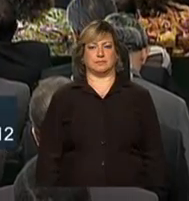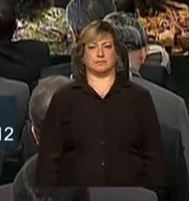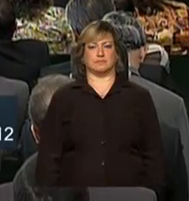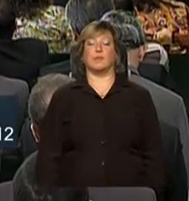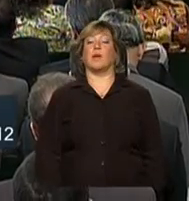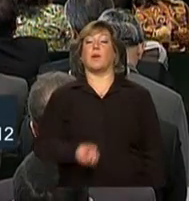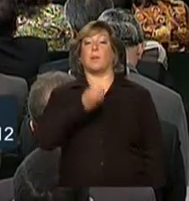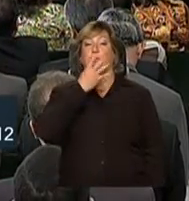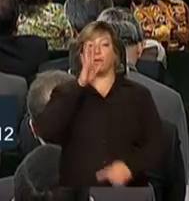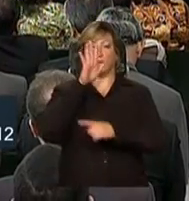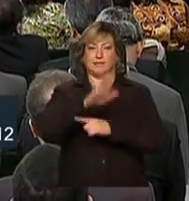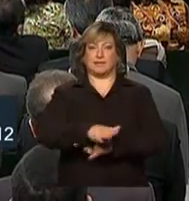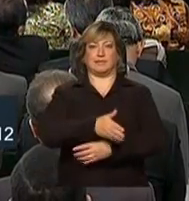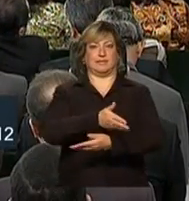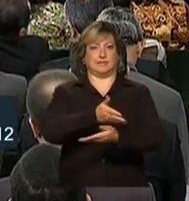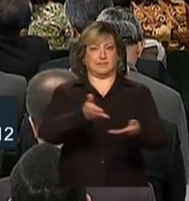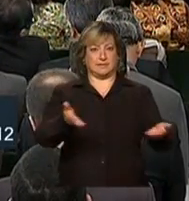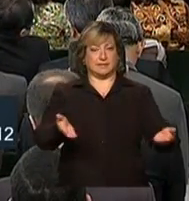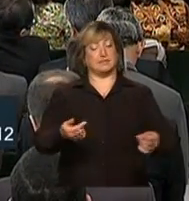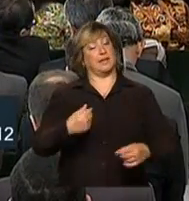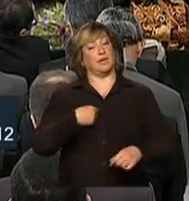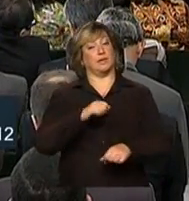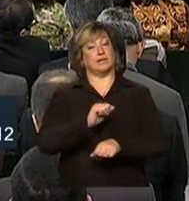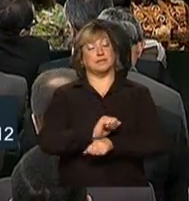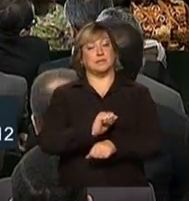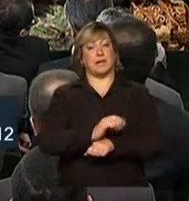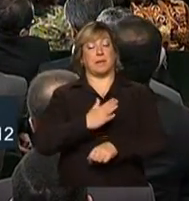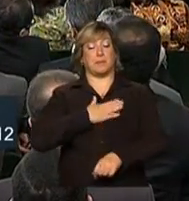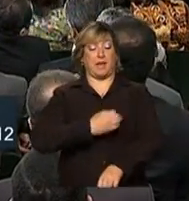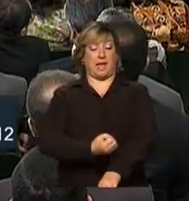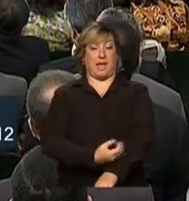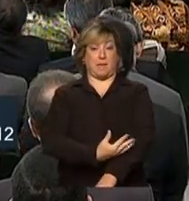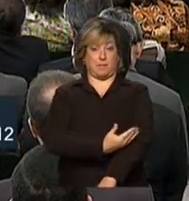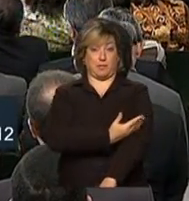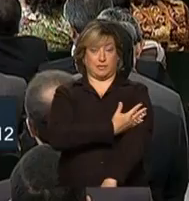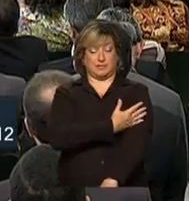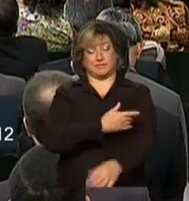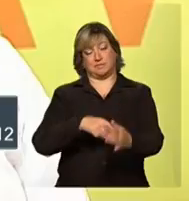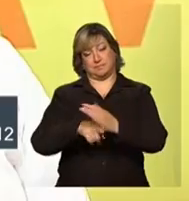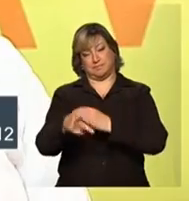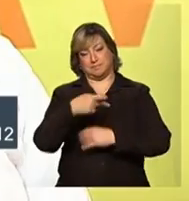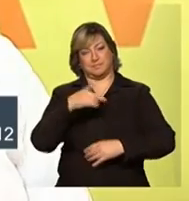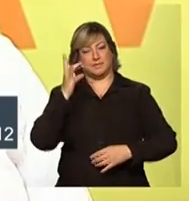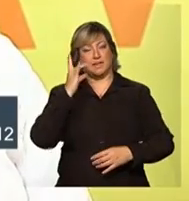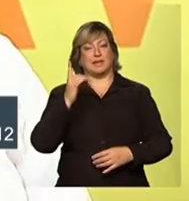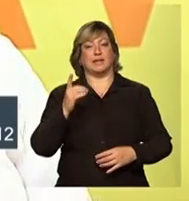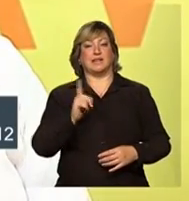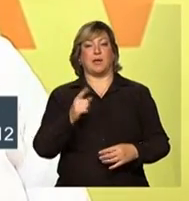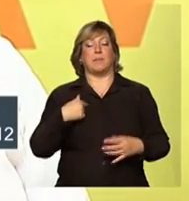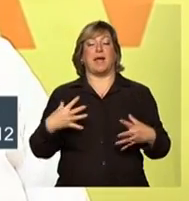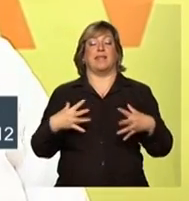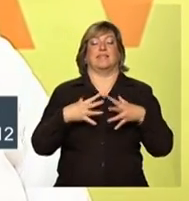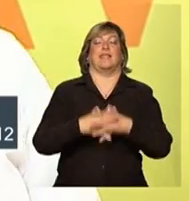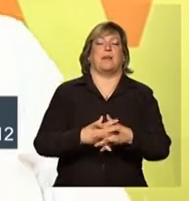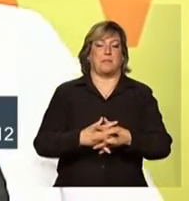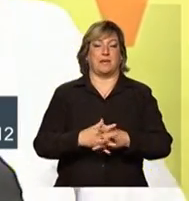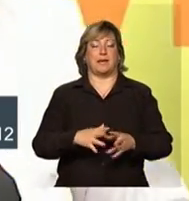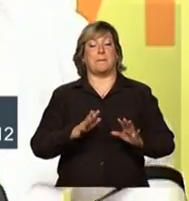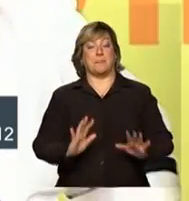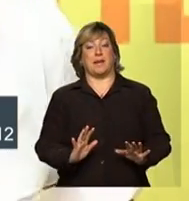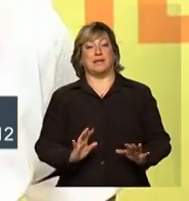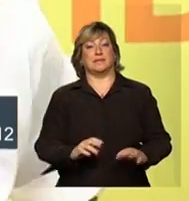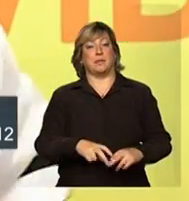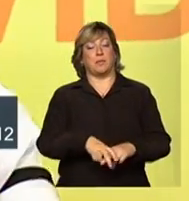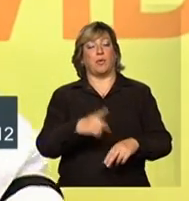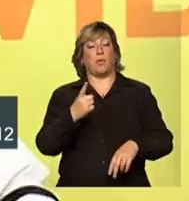Boa tarde. Eu espero que a minha emoção, Presidenta, não me traia, mas se ela me trair, é por um motivo